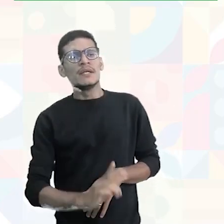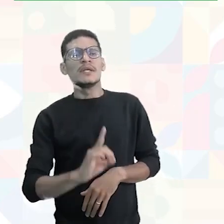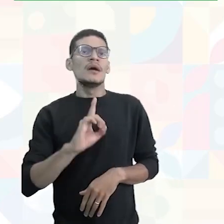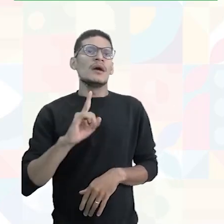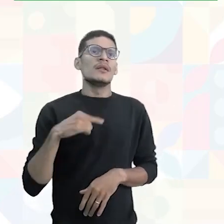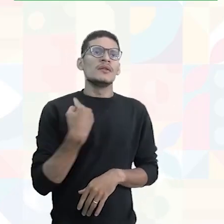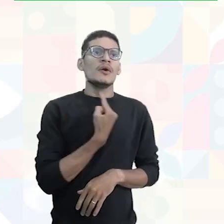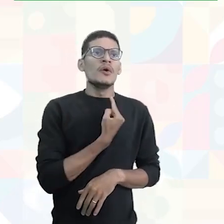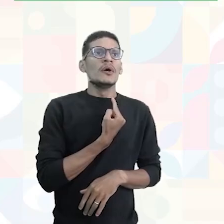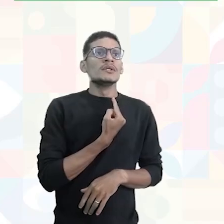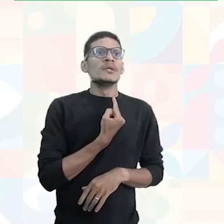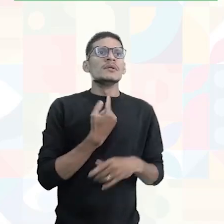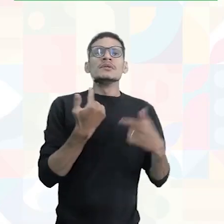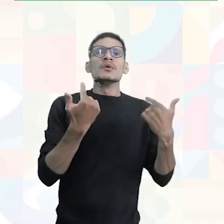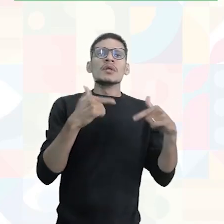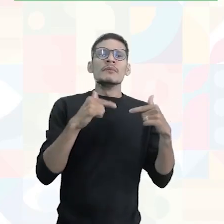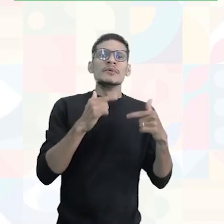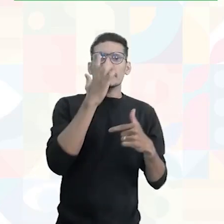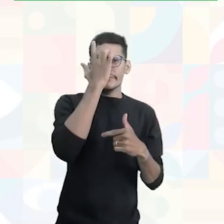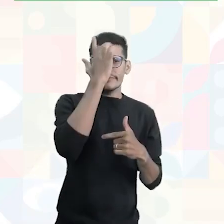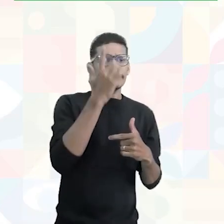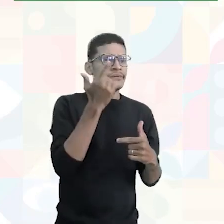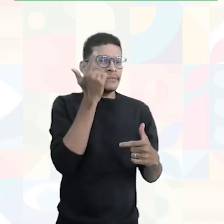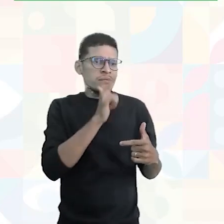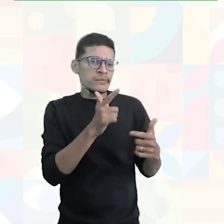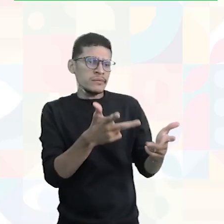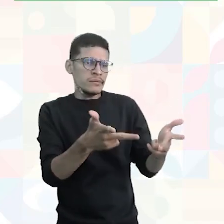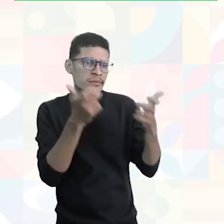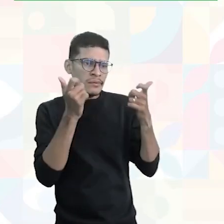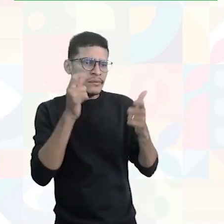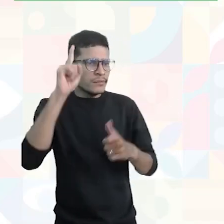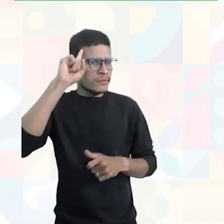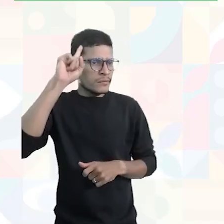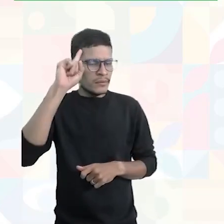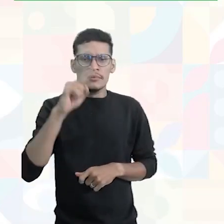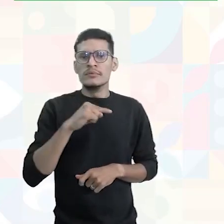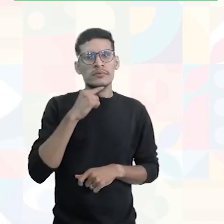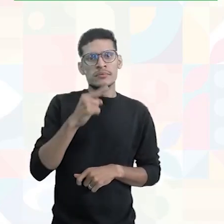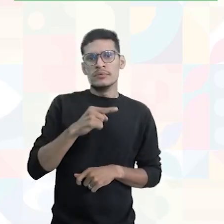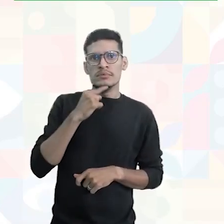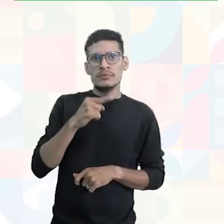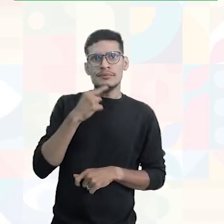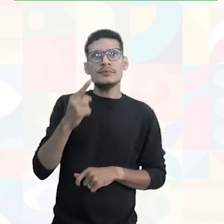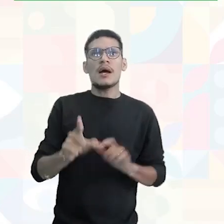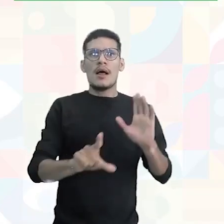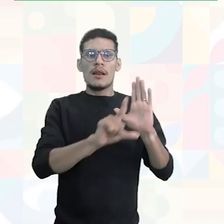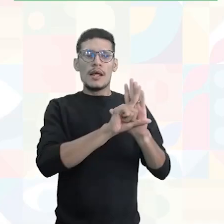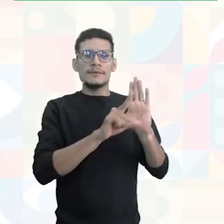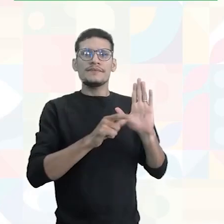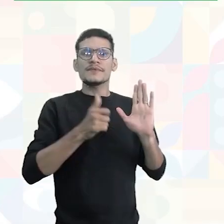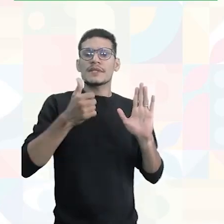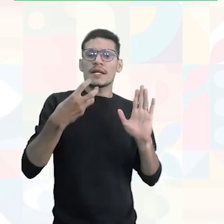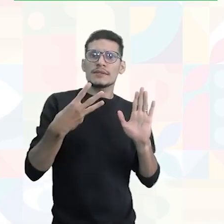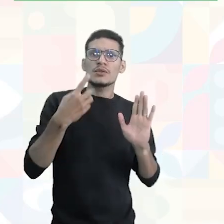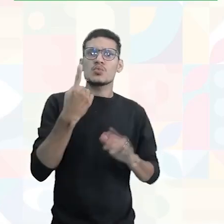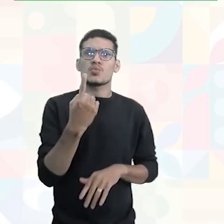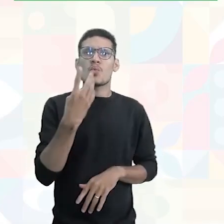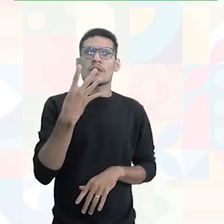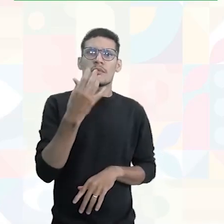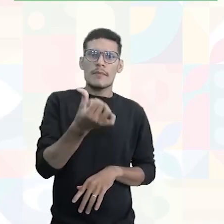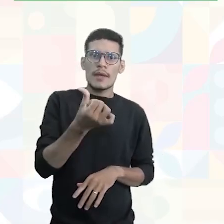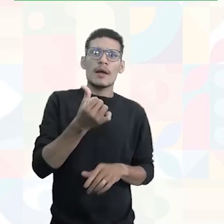tem facilidade para perceber ali no cotidiano. Então, a Lei 13.146